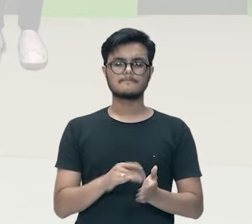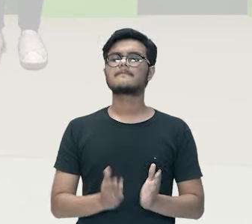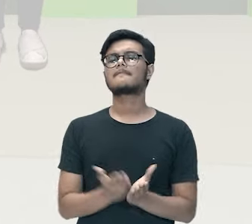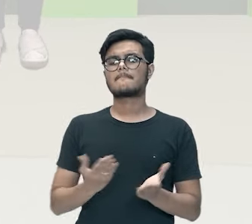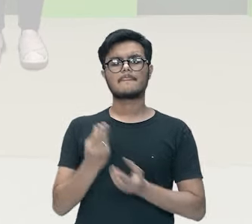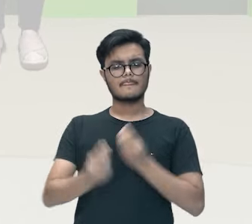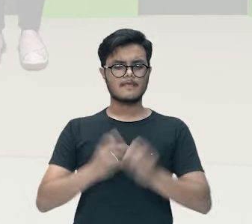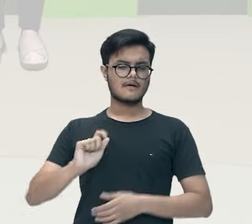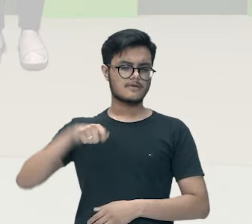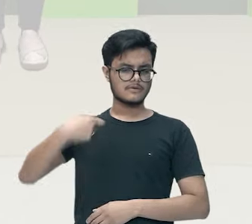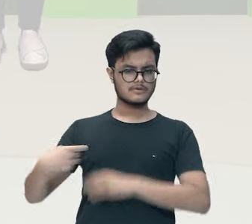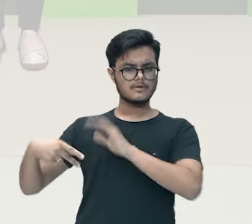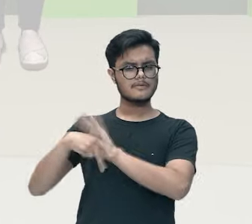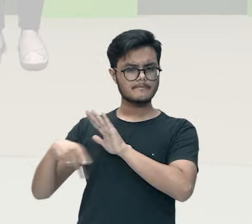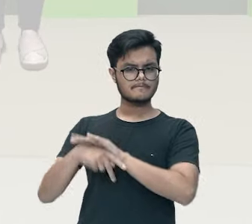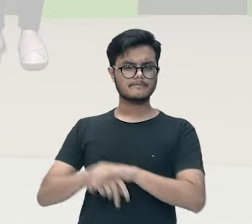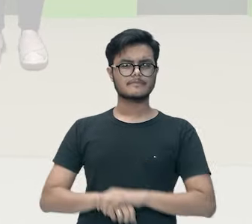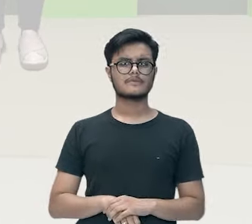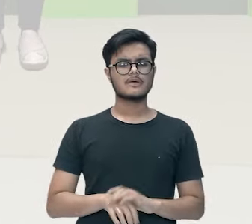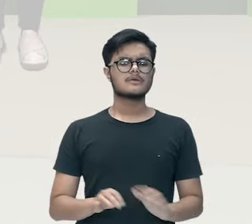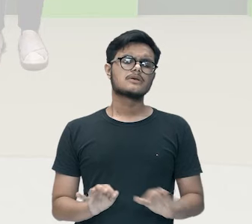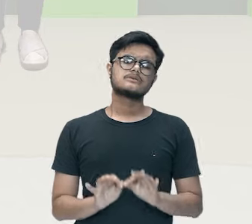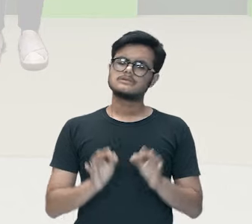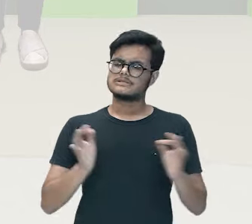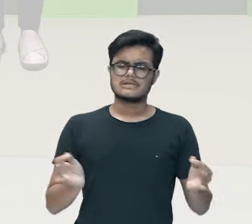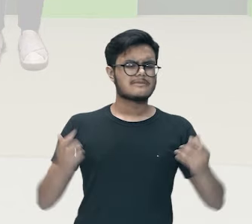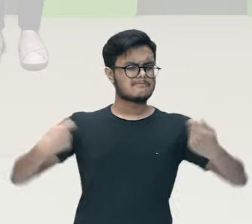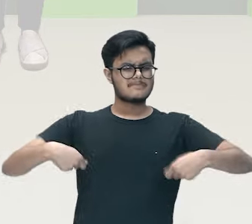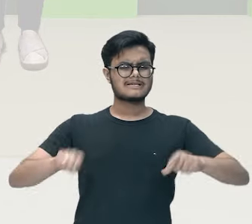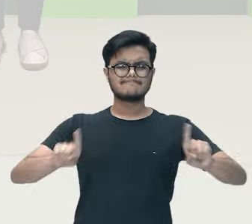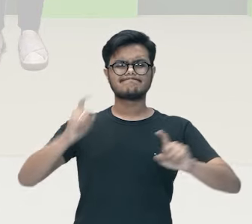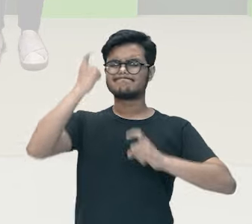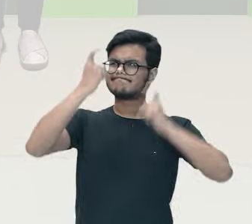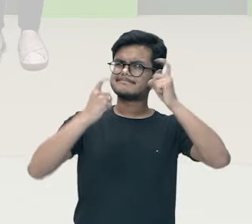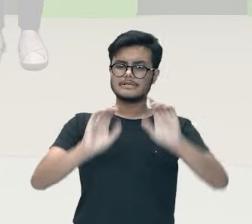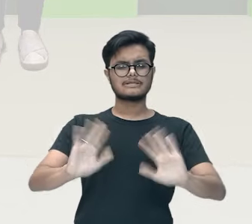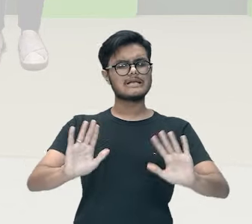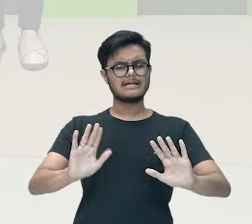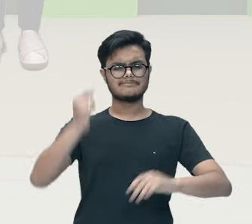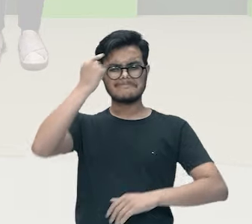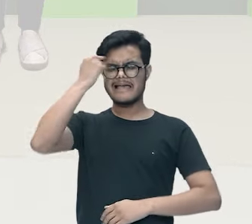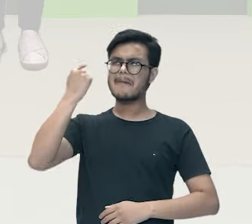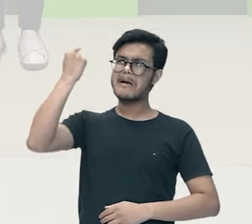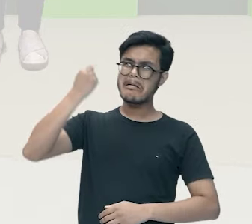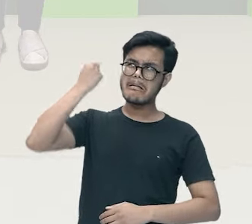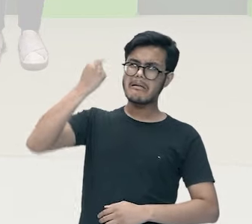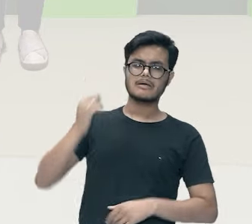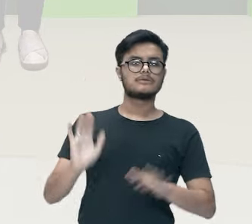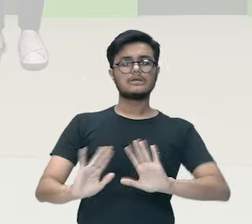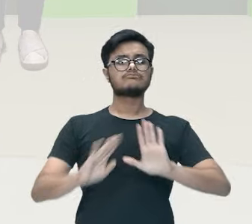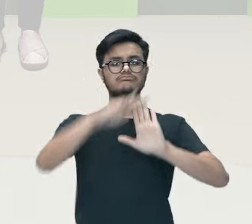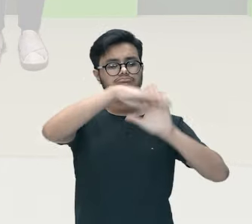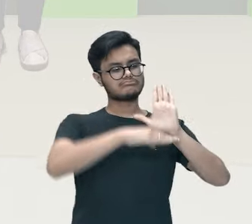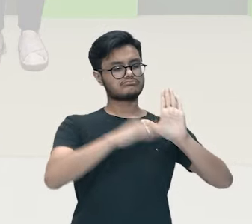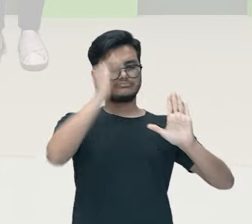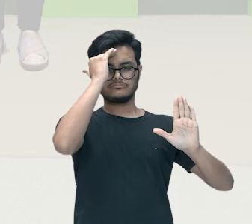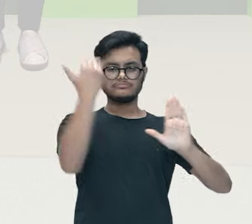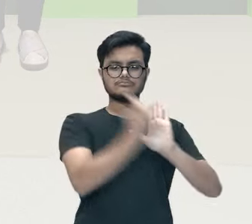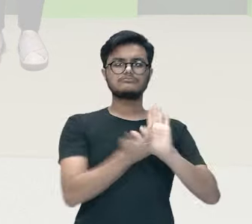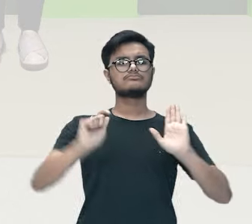fazer essa determinação sem precisar raciocinar muito, vamos dizer assim, né? Basta jogar na fórmula que aí a gente